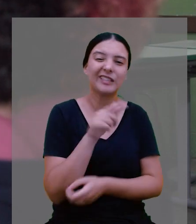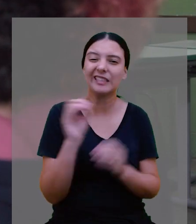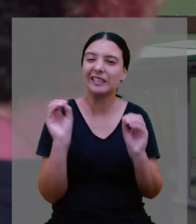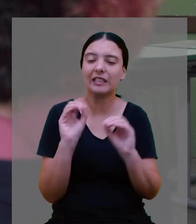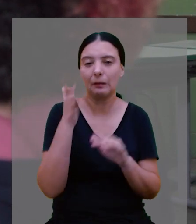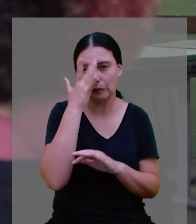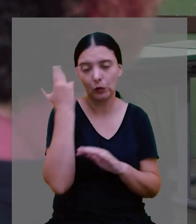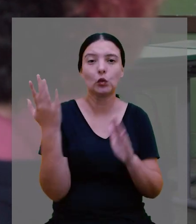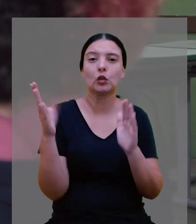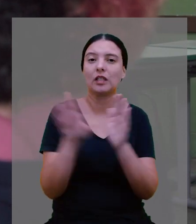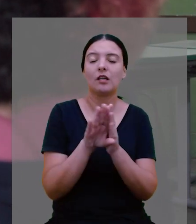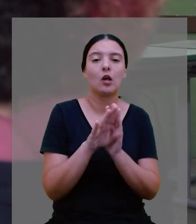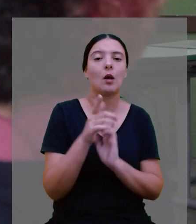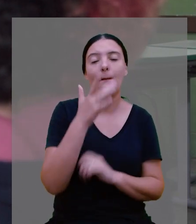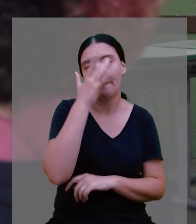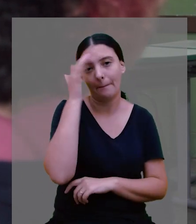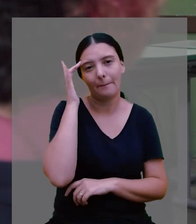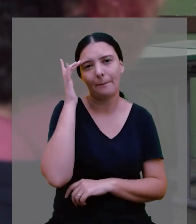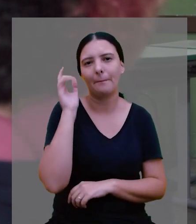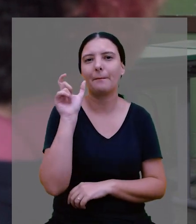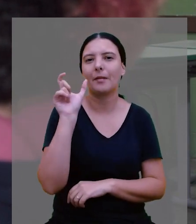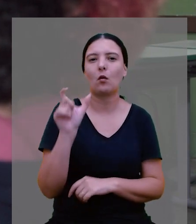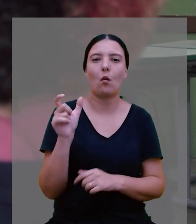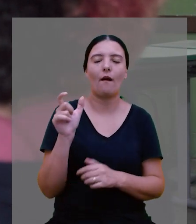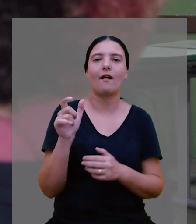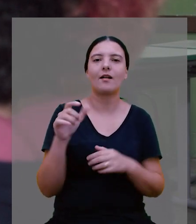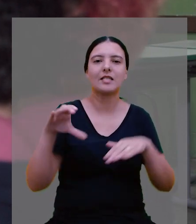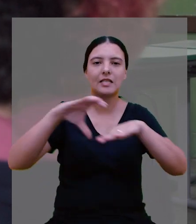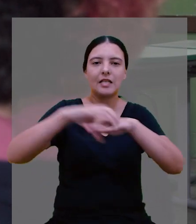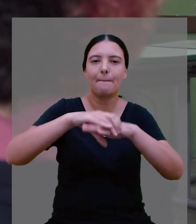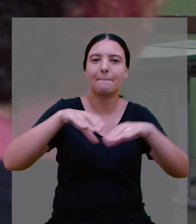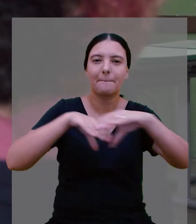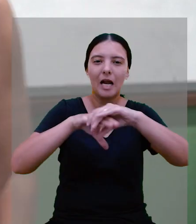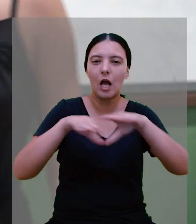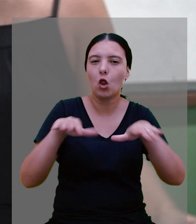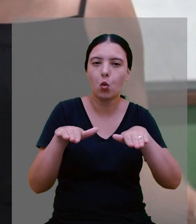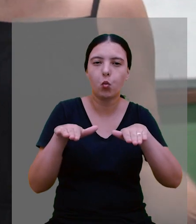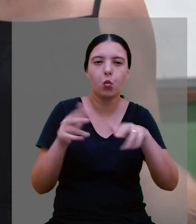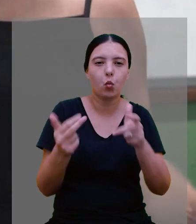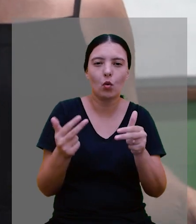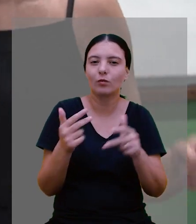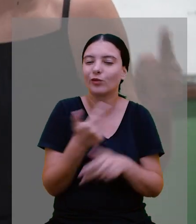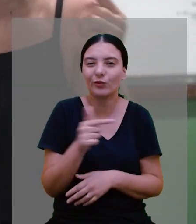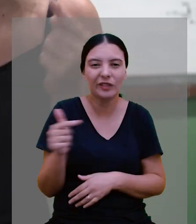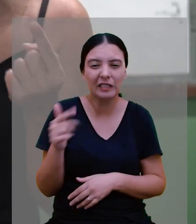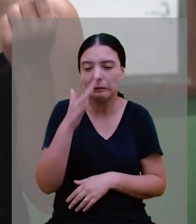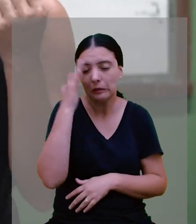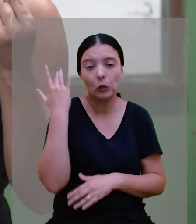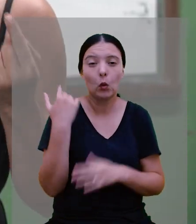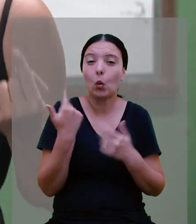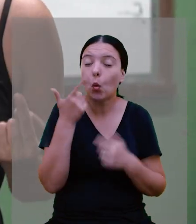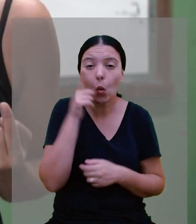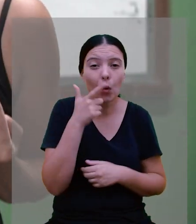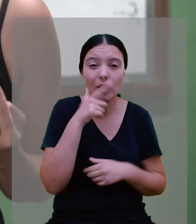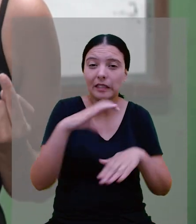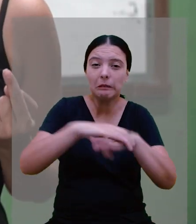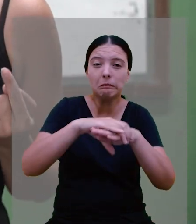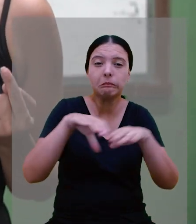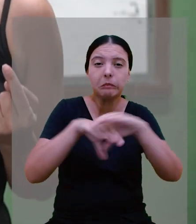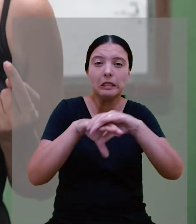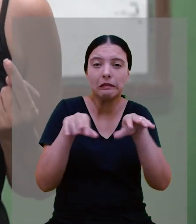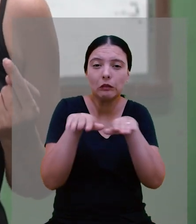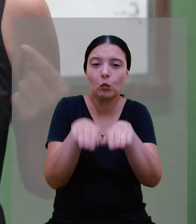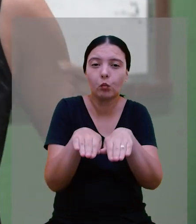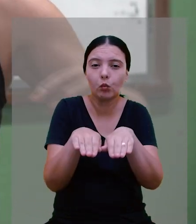dizer para vocês, não tem uma pessoa com um par casado de sapato. É um pé de um, pé de outro. As pessoas não conseguem ter um par de sapato casado,